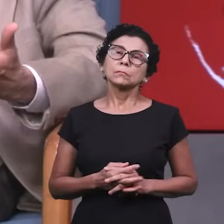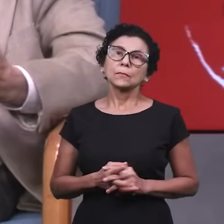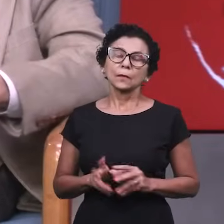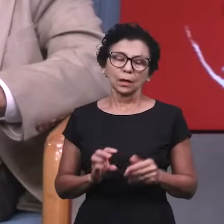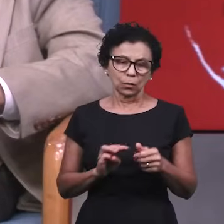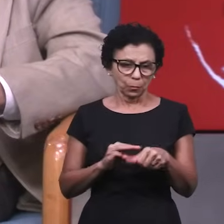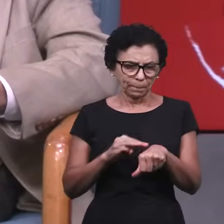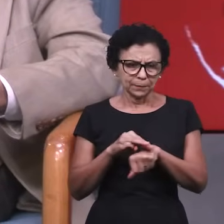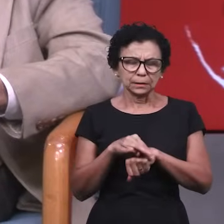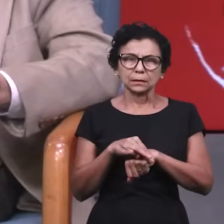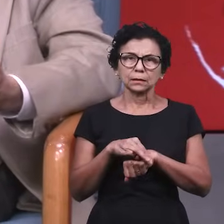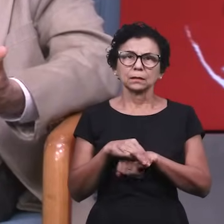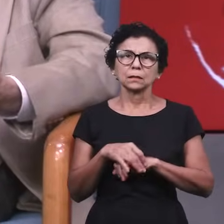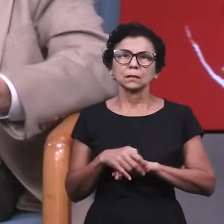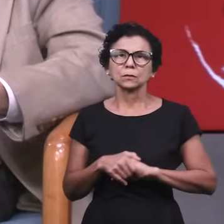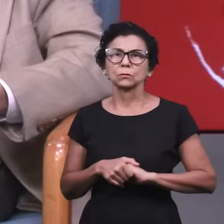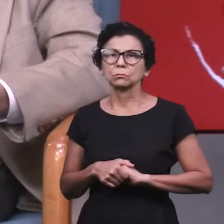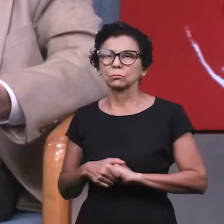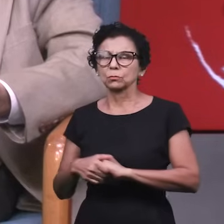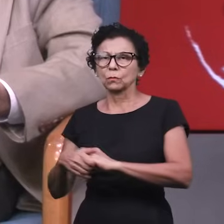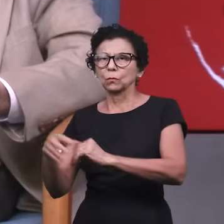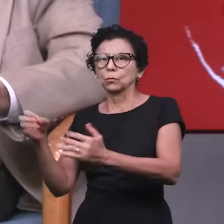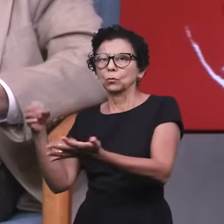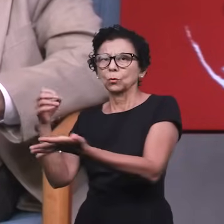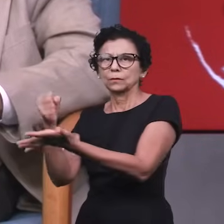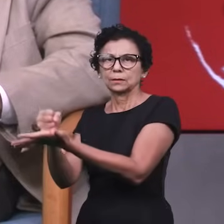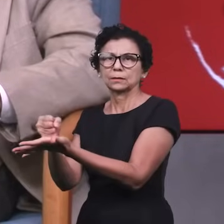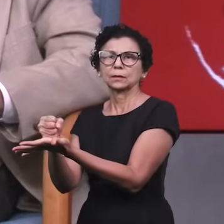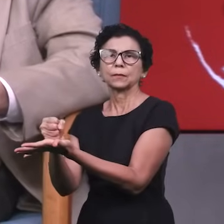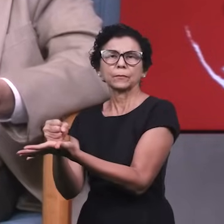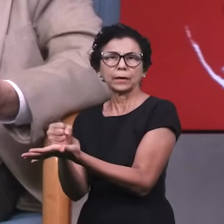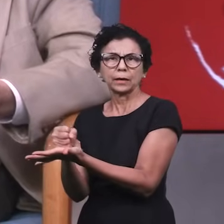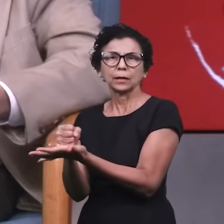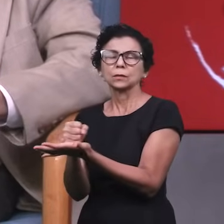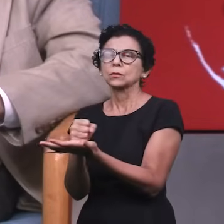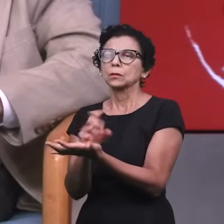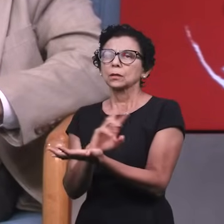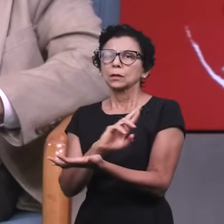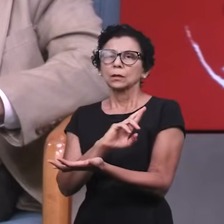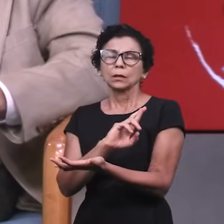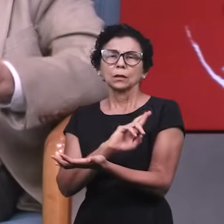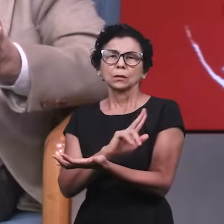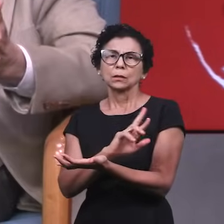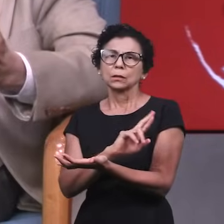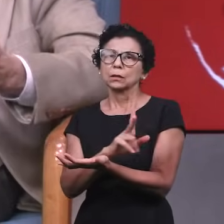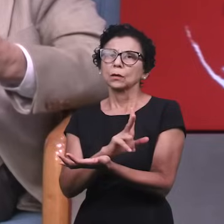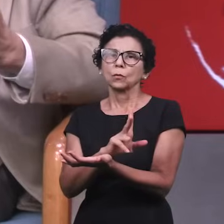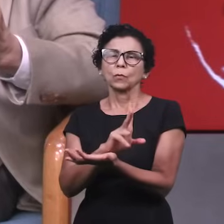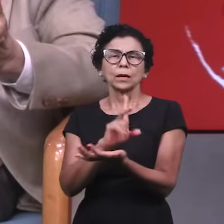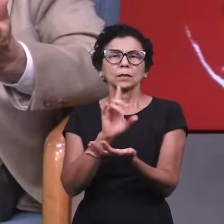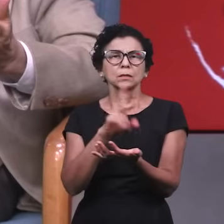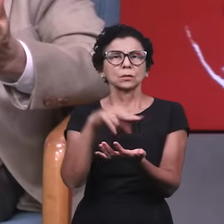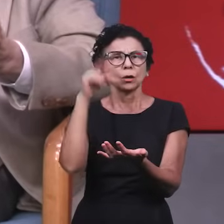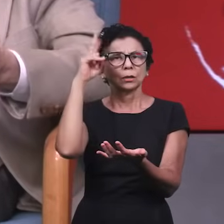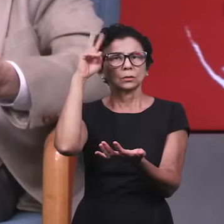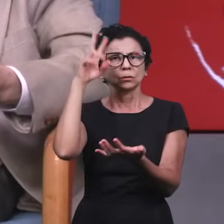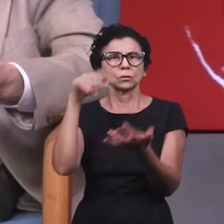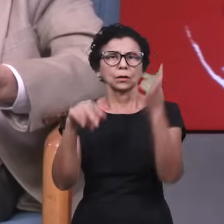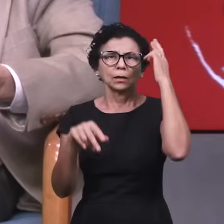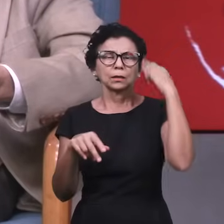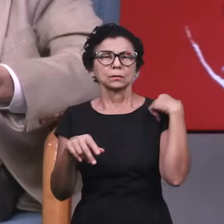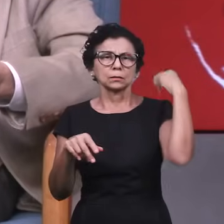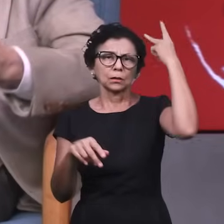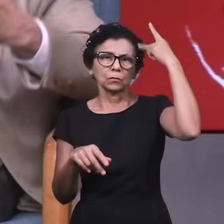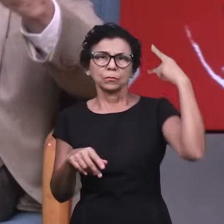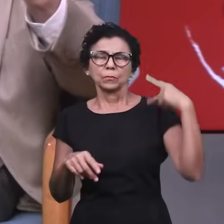nos fez ministros de um novo pacto, quando ele diz, não da letra, porque a letra mata, mas do Espírito, porque o